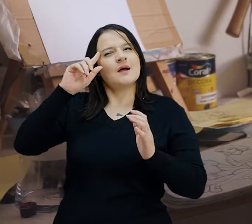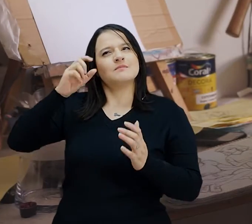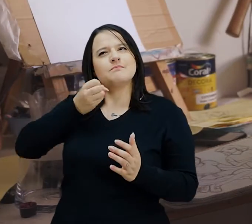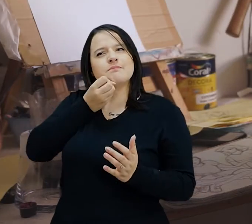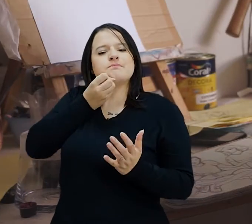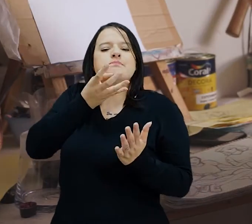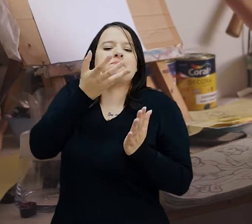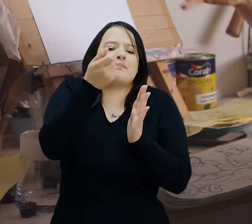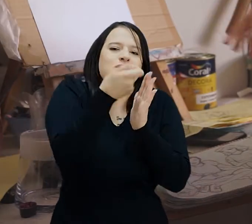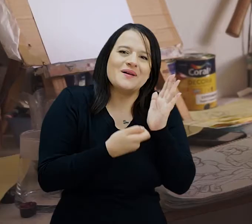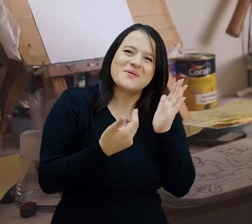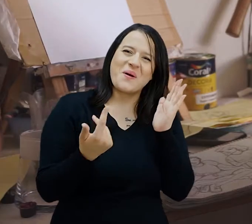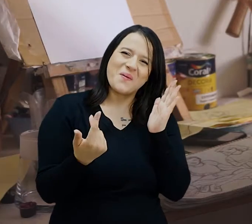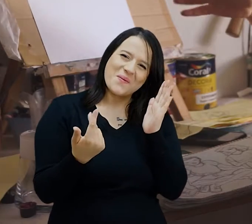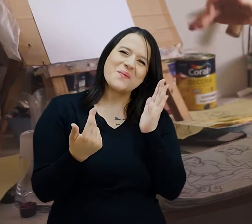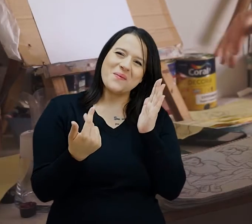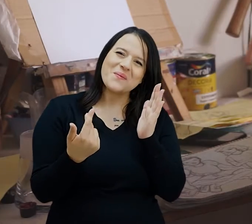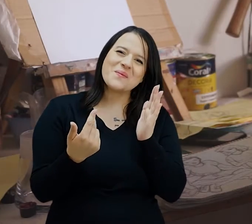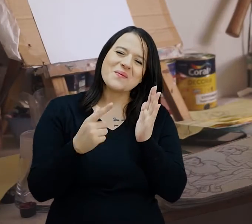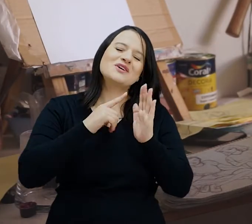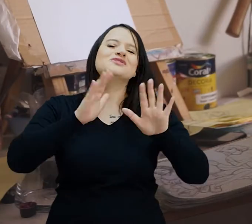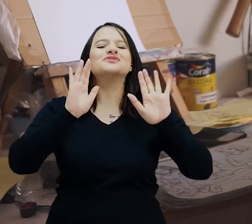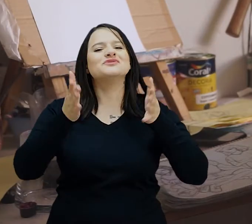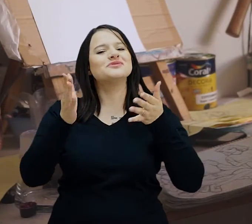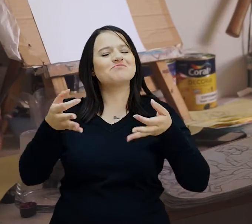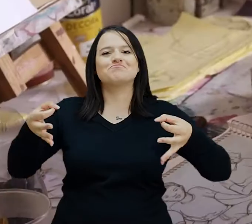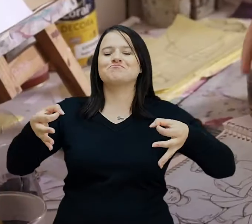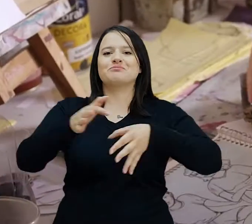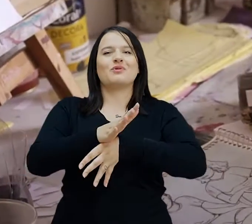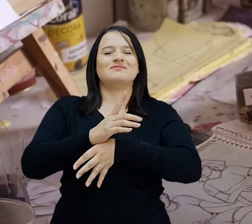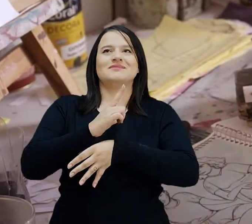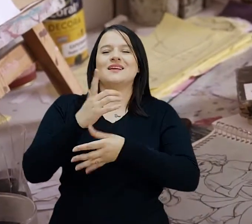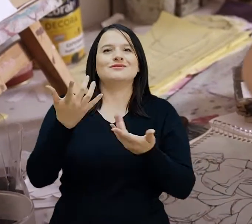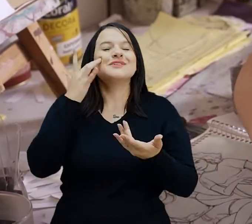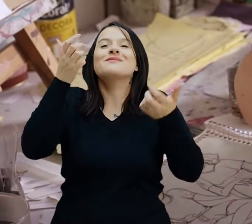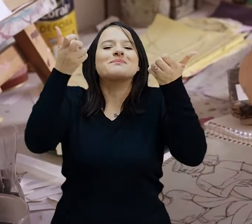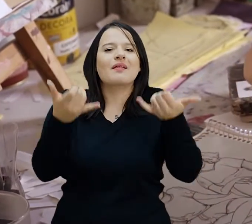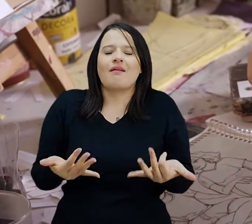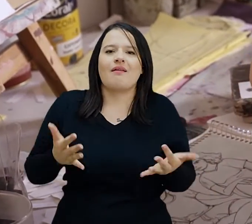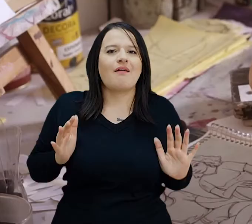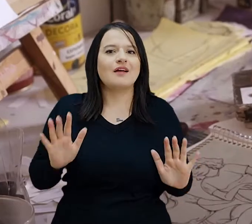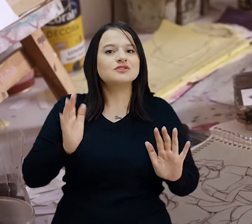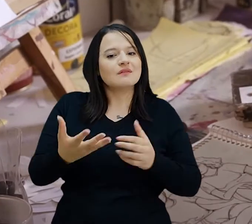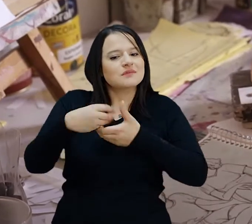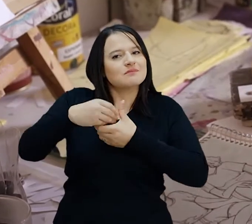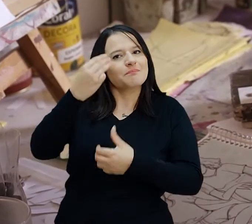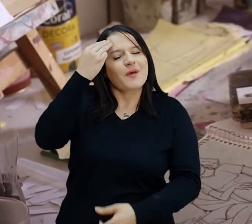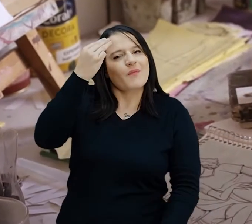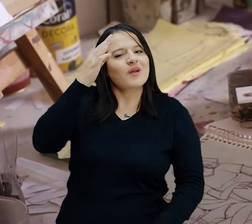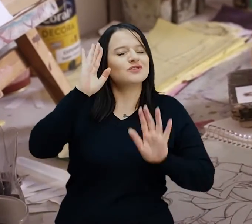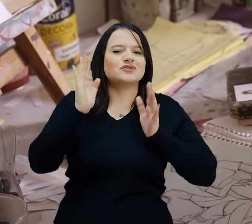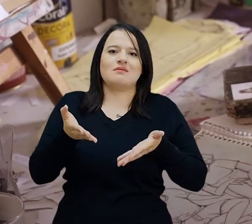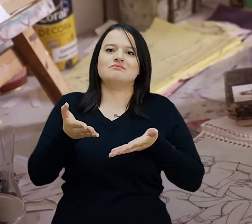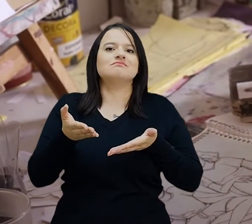minha cabeça e que eu só ponho para fora de uma forma assim, que já tá no... Eu não sei